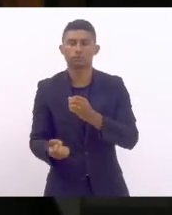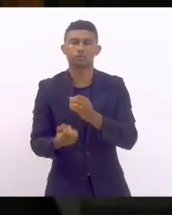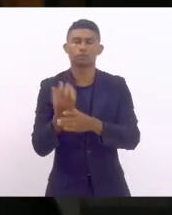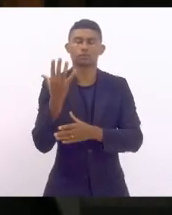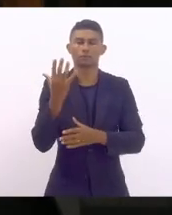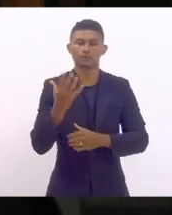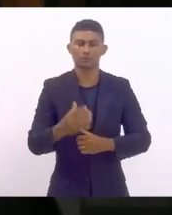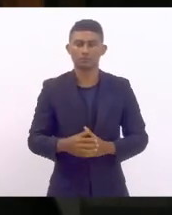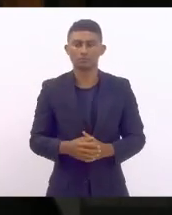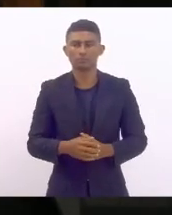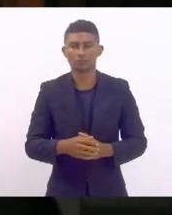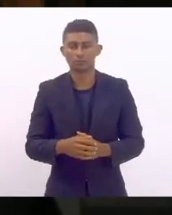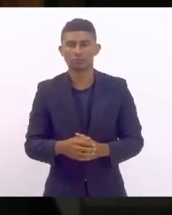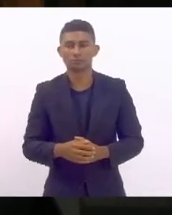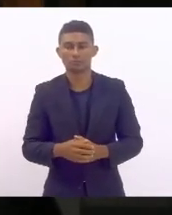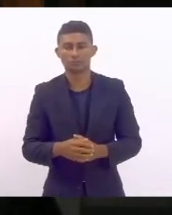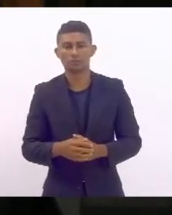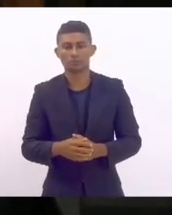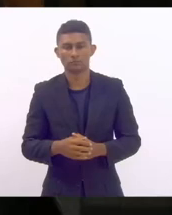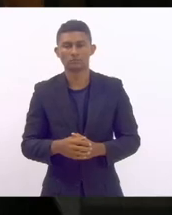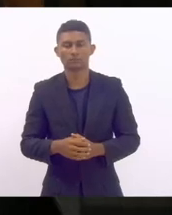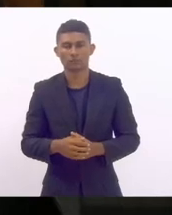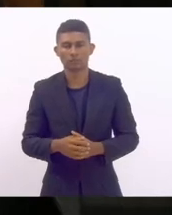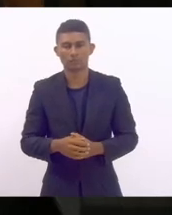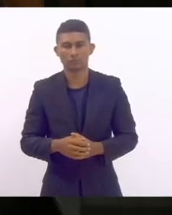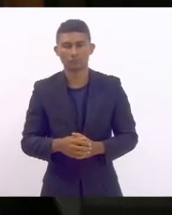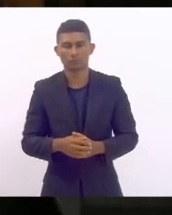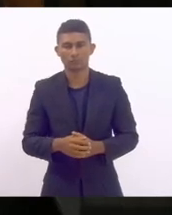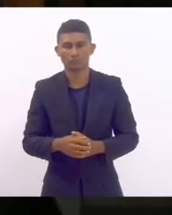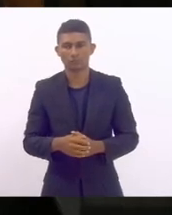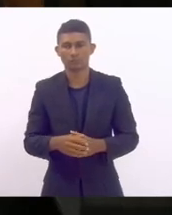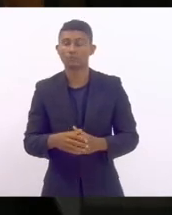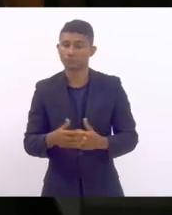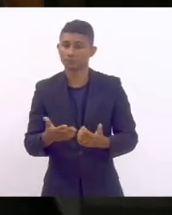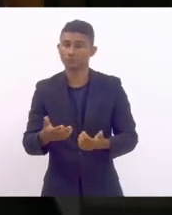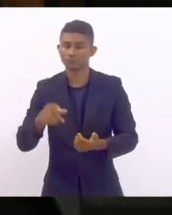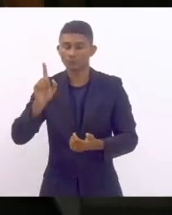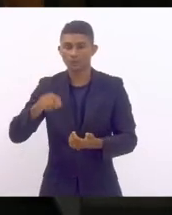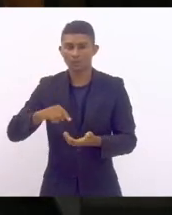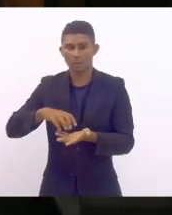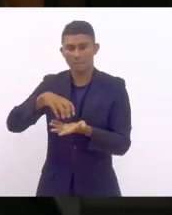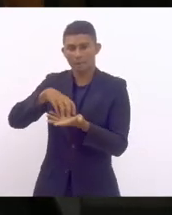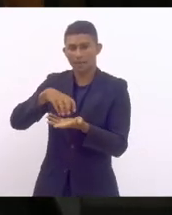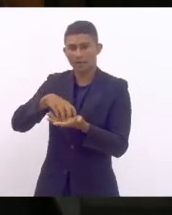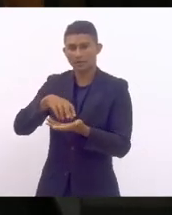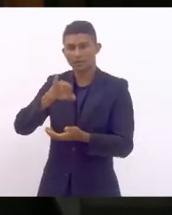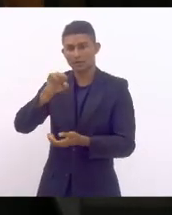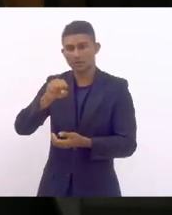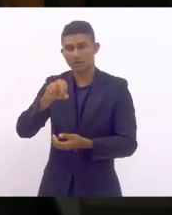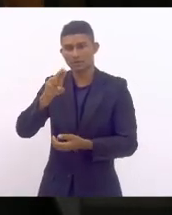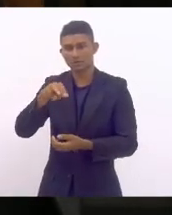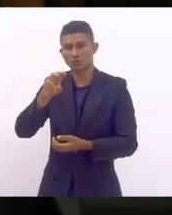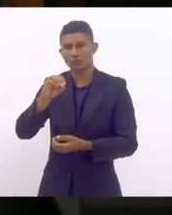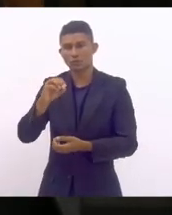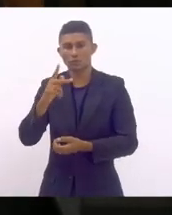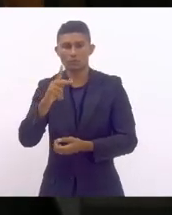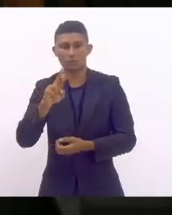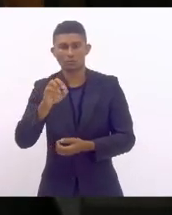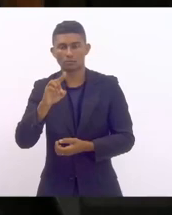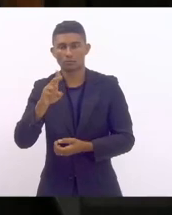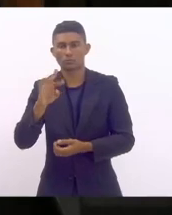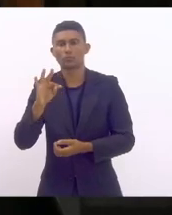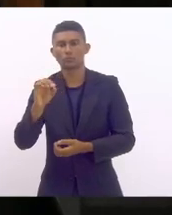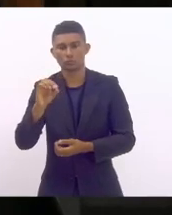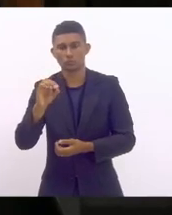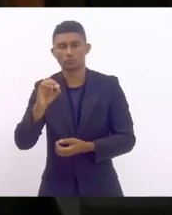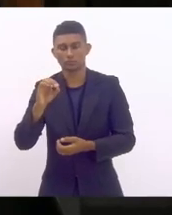e a nossa Matriz insumo-produto que será concluída até o final do ano e para quem cima disso